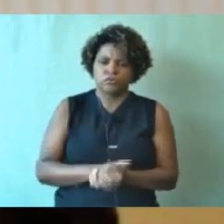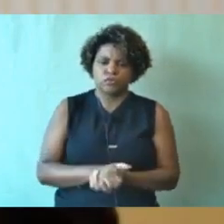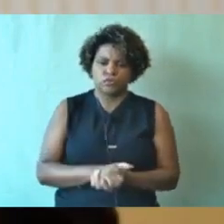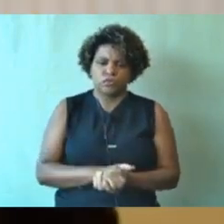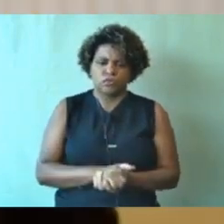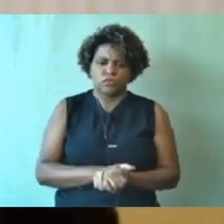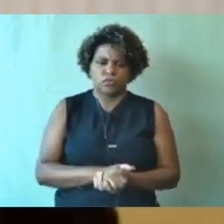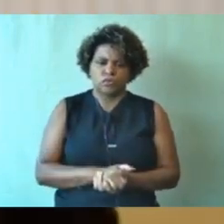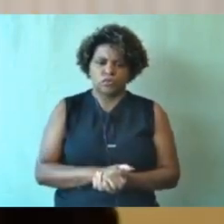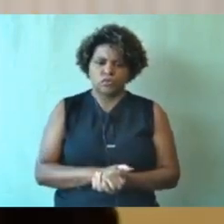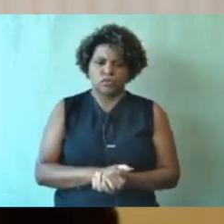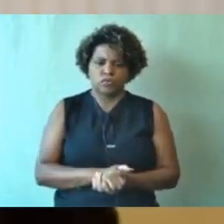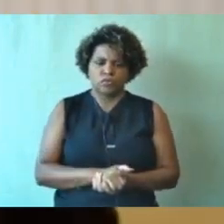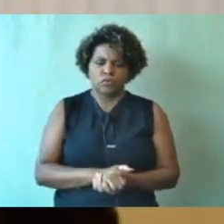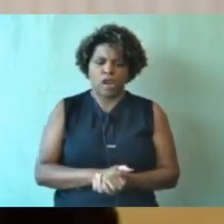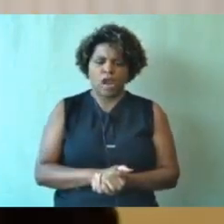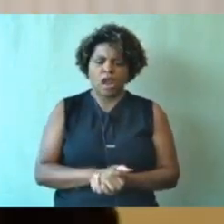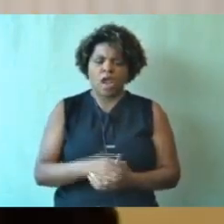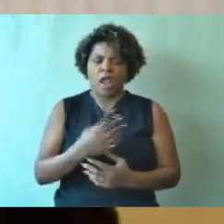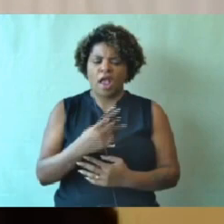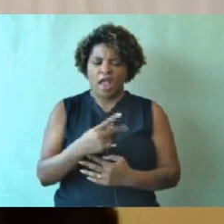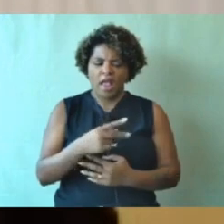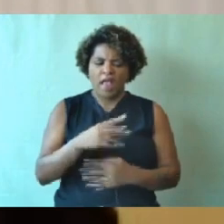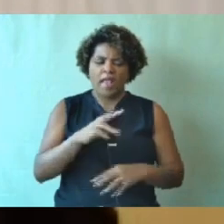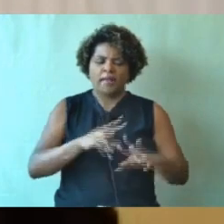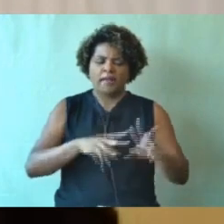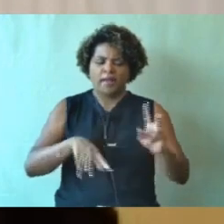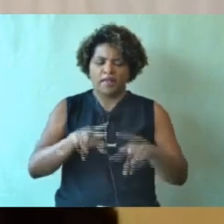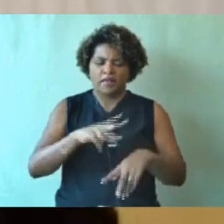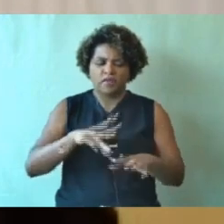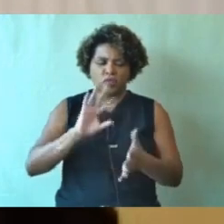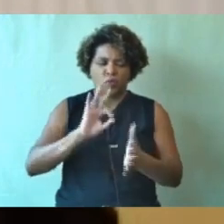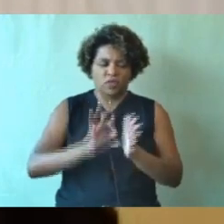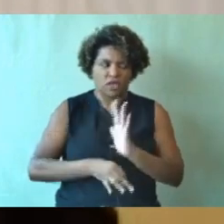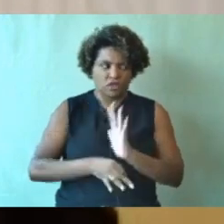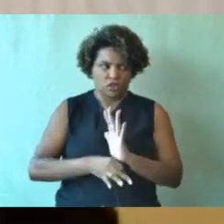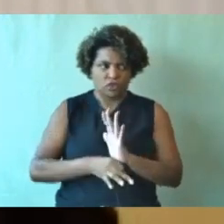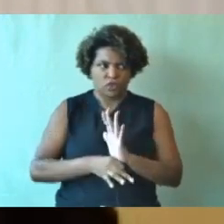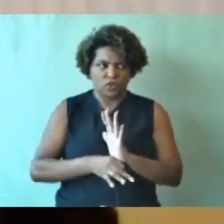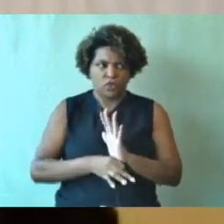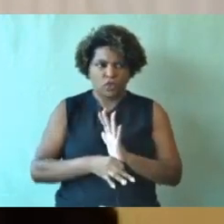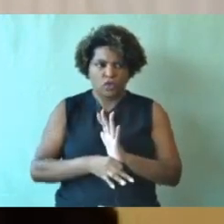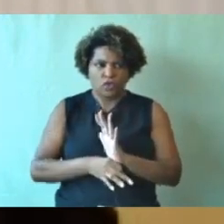Ele que analisou, eles assinaram na junta comercial. Então,